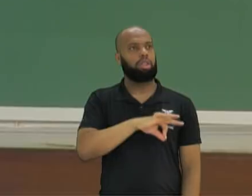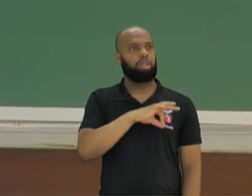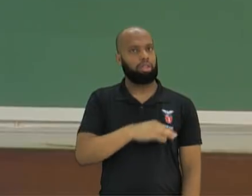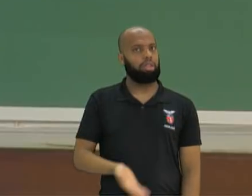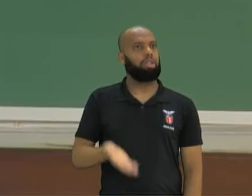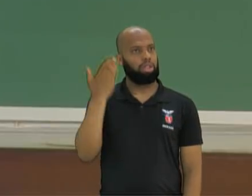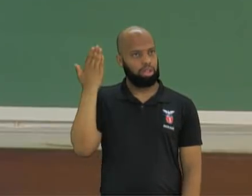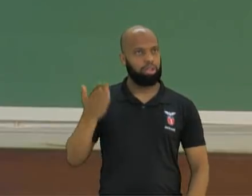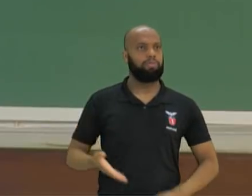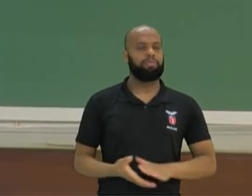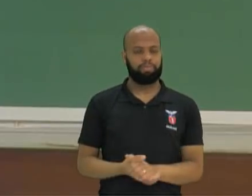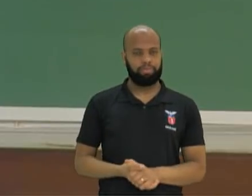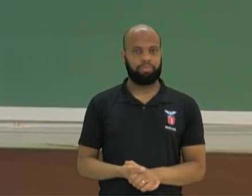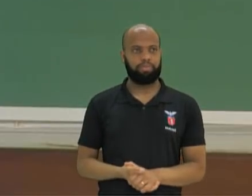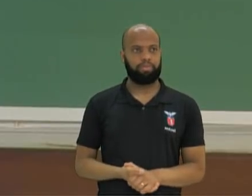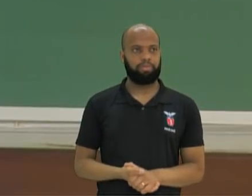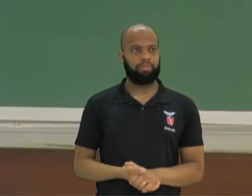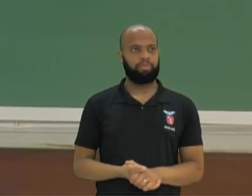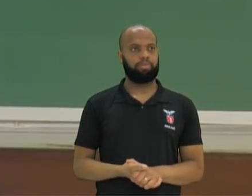alta.